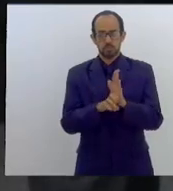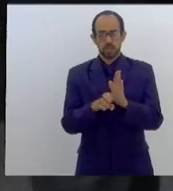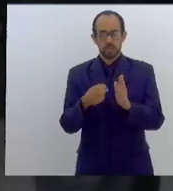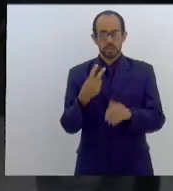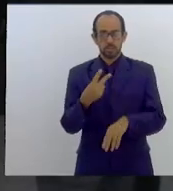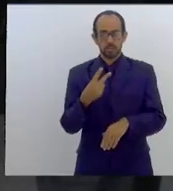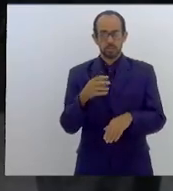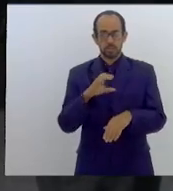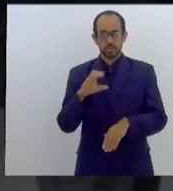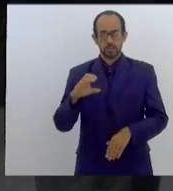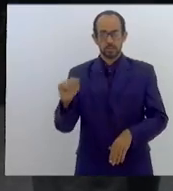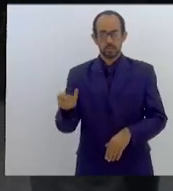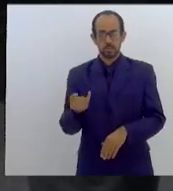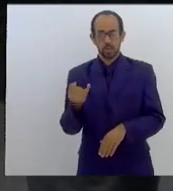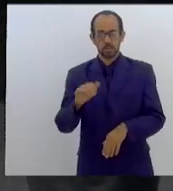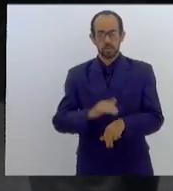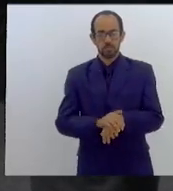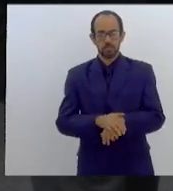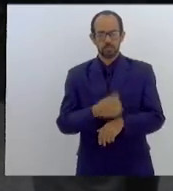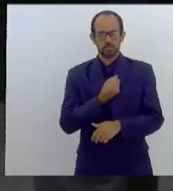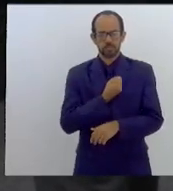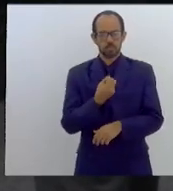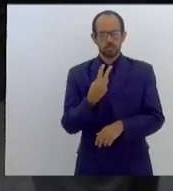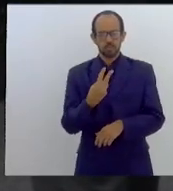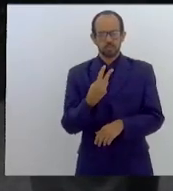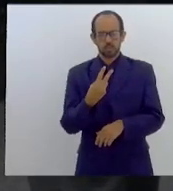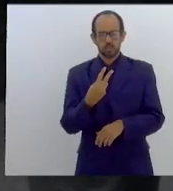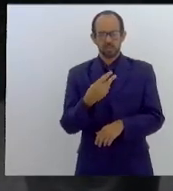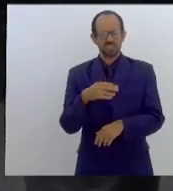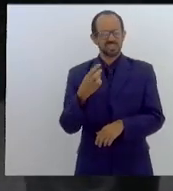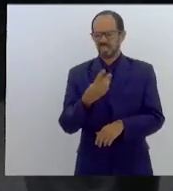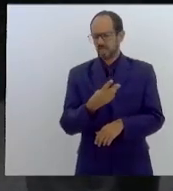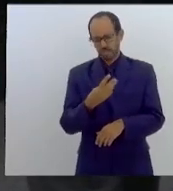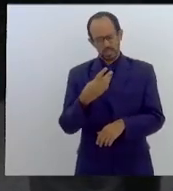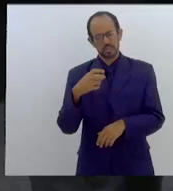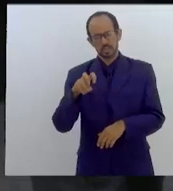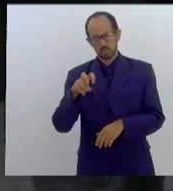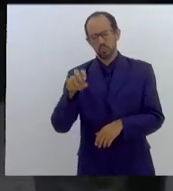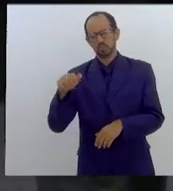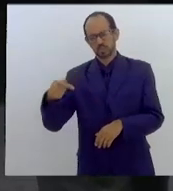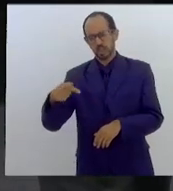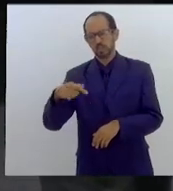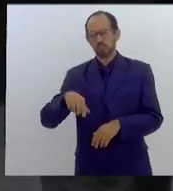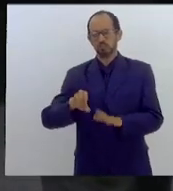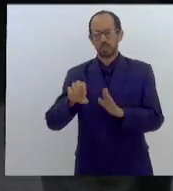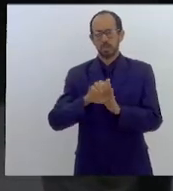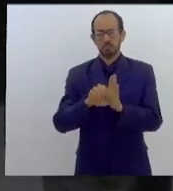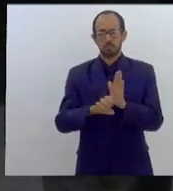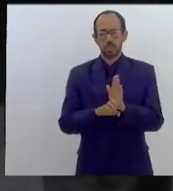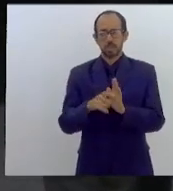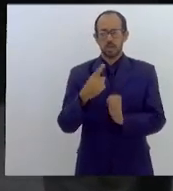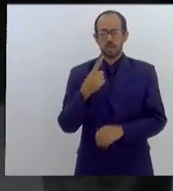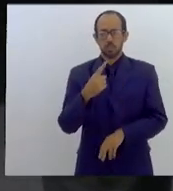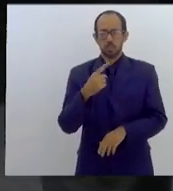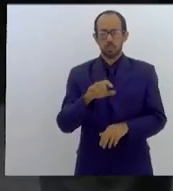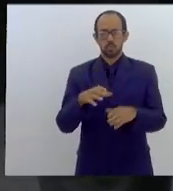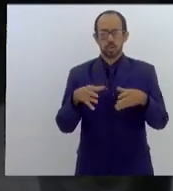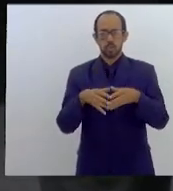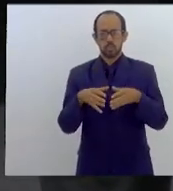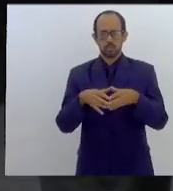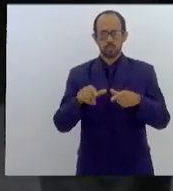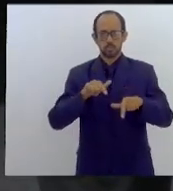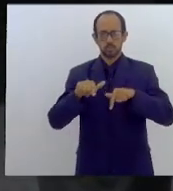da CCJ, números 3, 5 e 7 pela emenda 1 da Comissão de